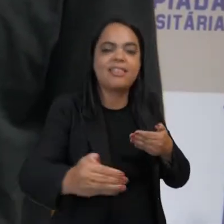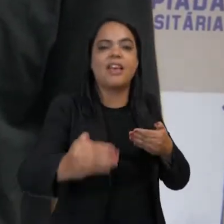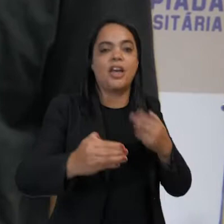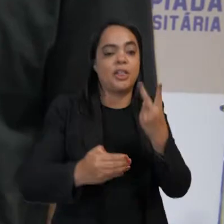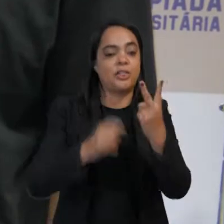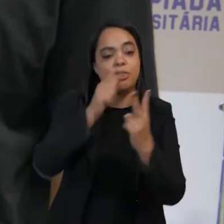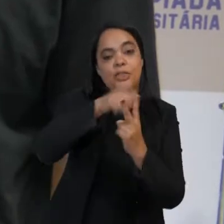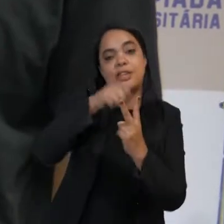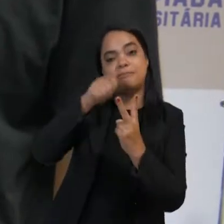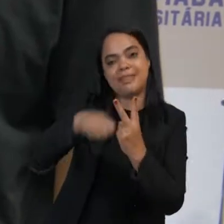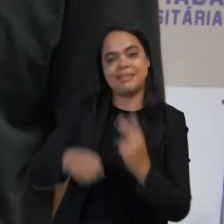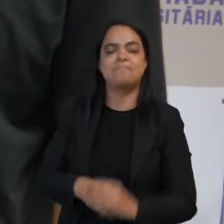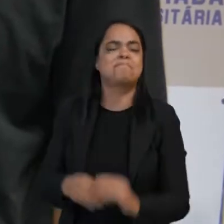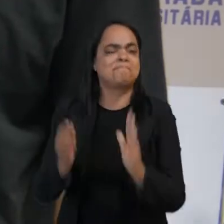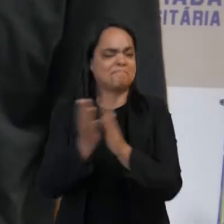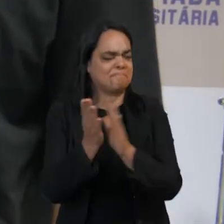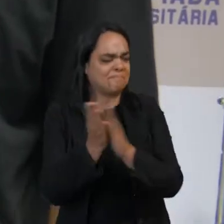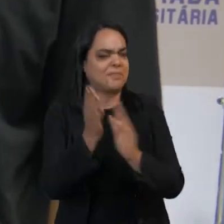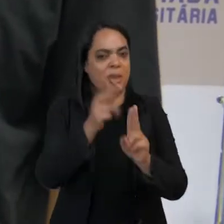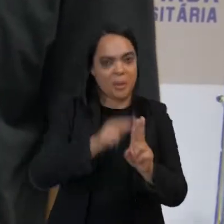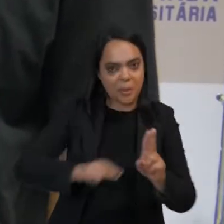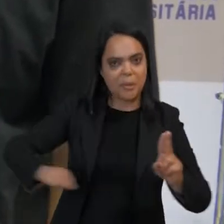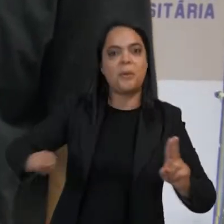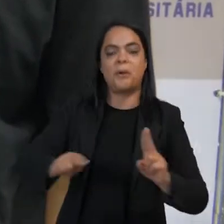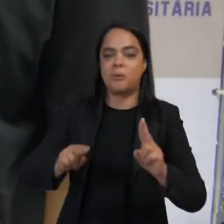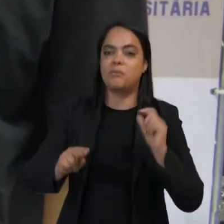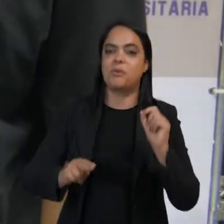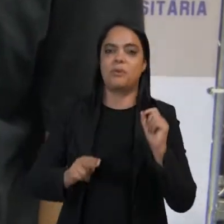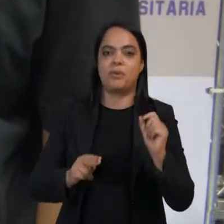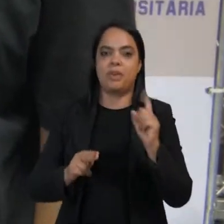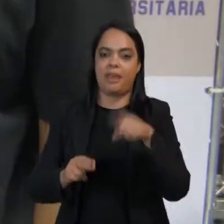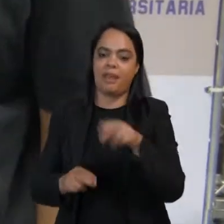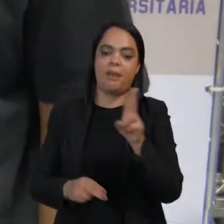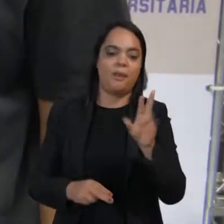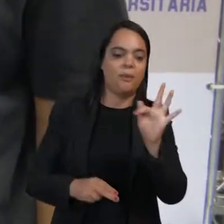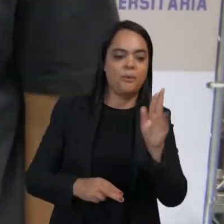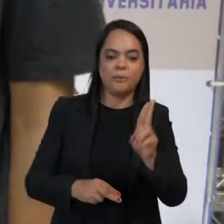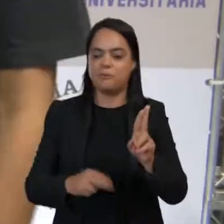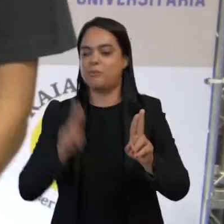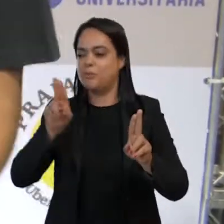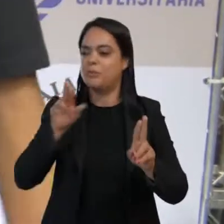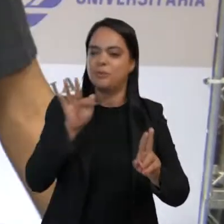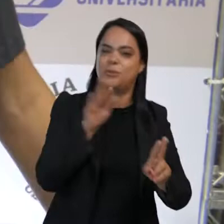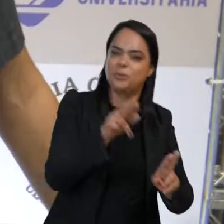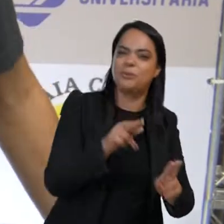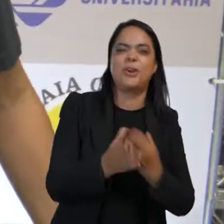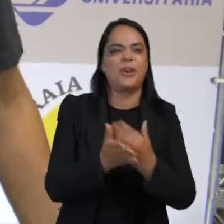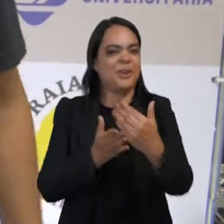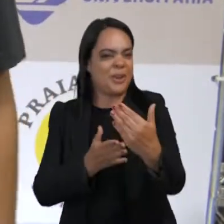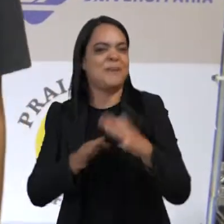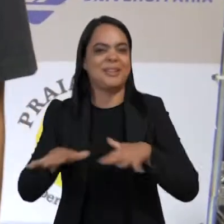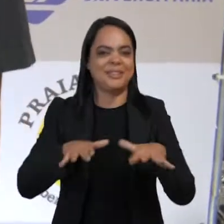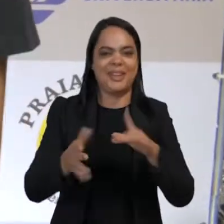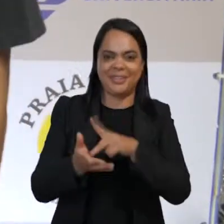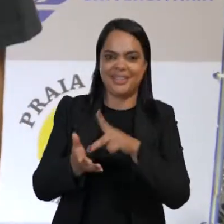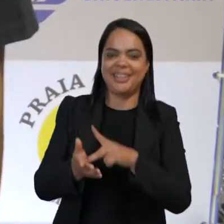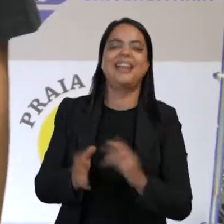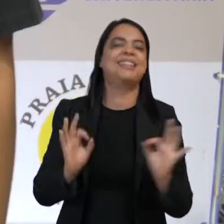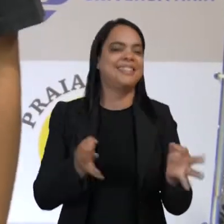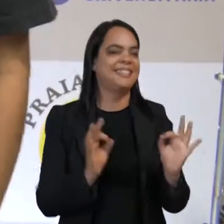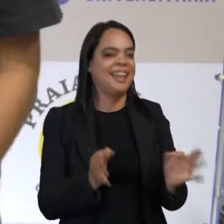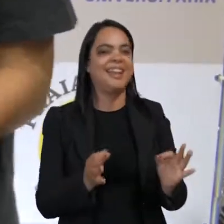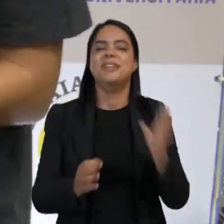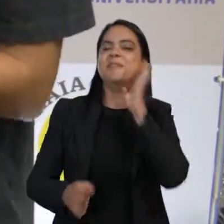dos próximos 2 meses. Parabéns! UFO, ao contrário, é UFO. É UFO, né? E que comecem os jogos, né?